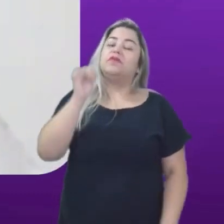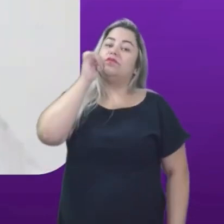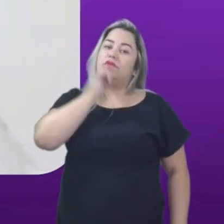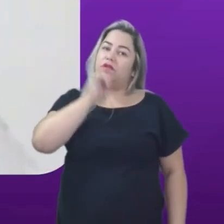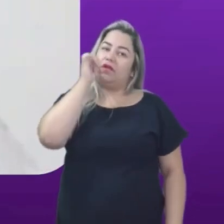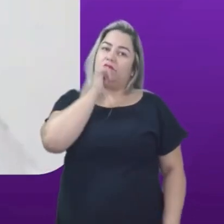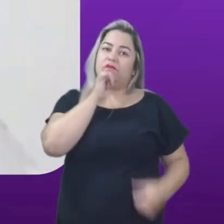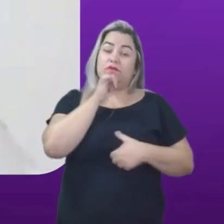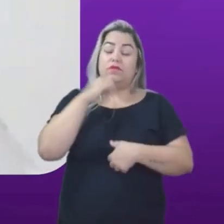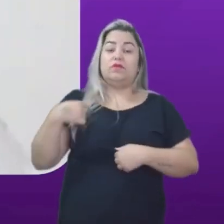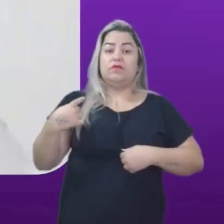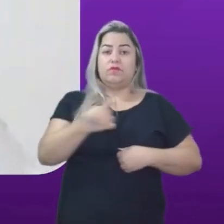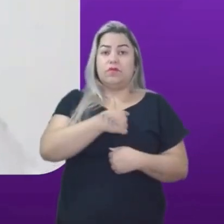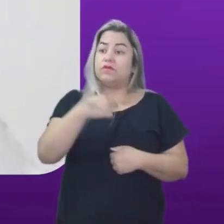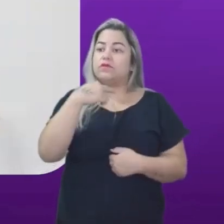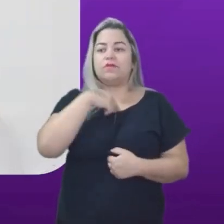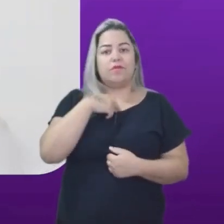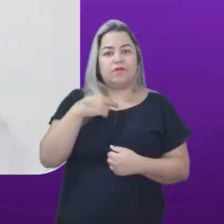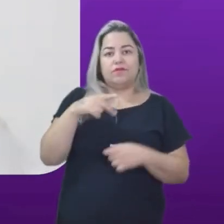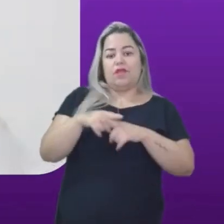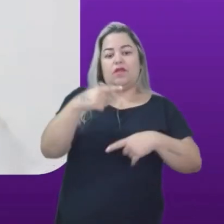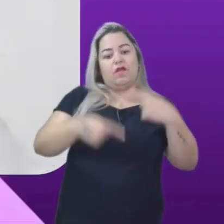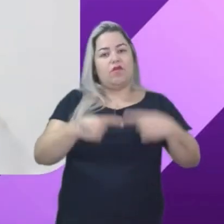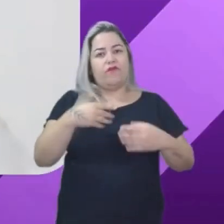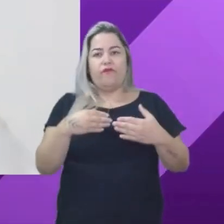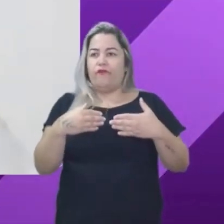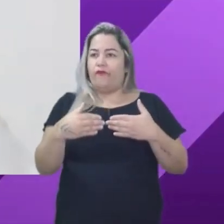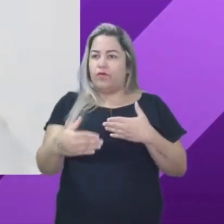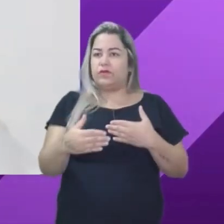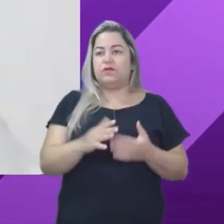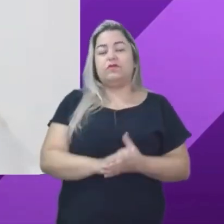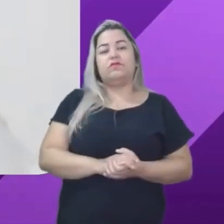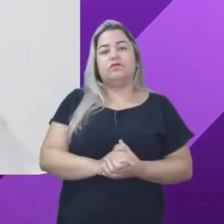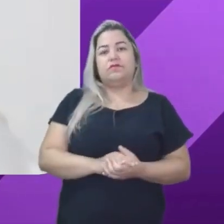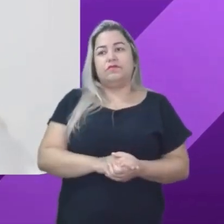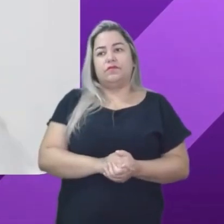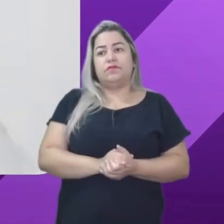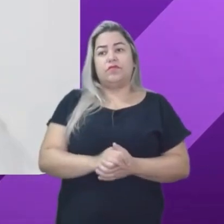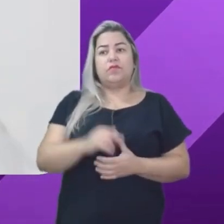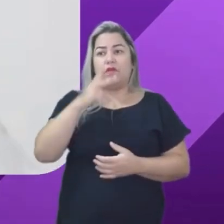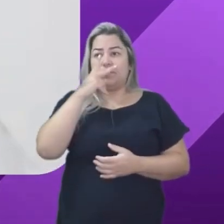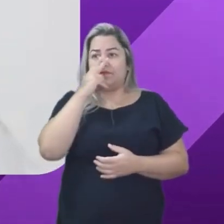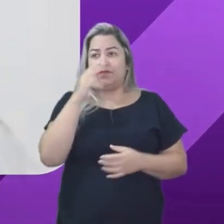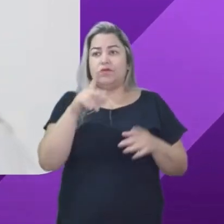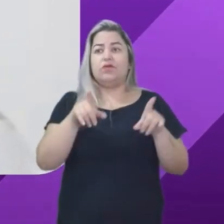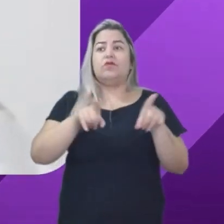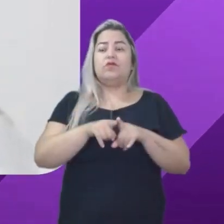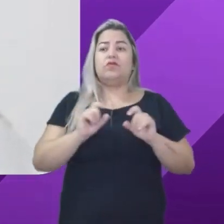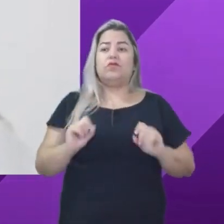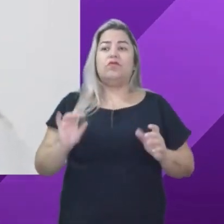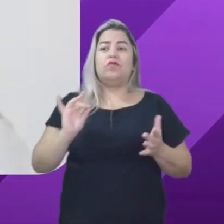mulheres, e nós não podemos estar de fora de debates como esse. Apesar de muitos acharem que o